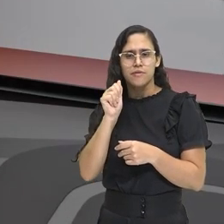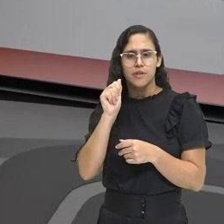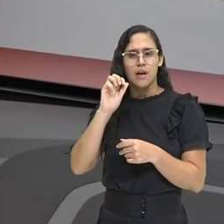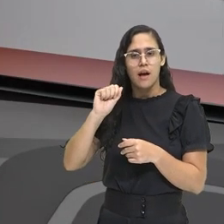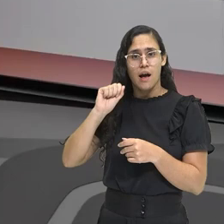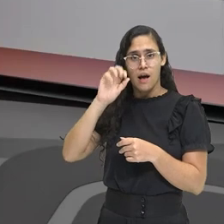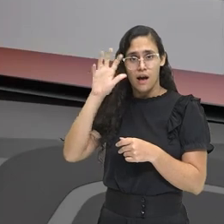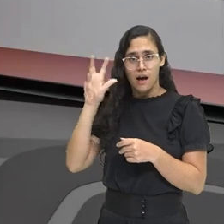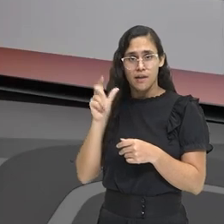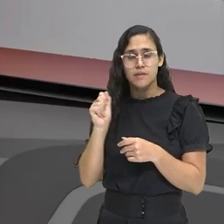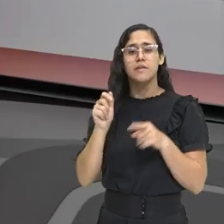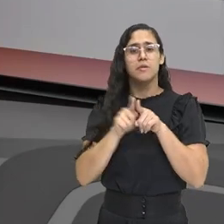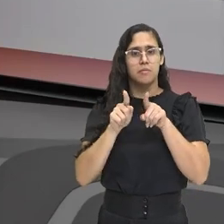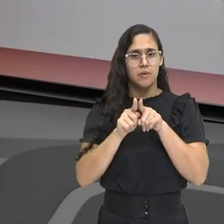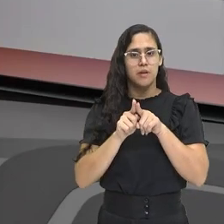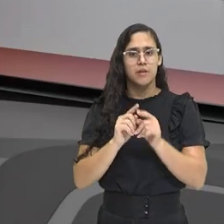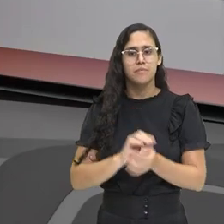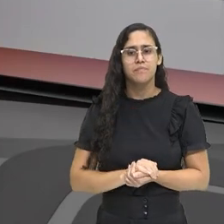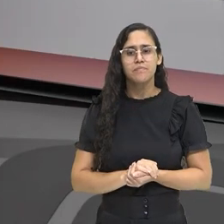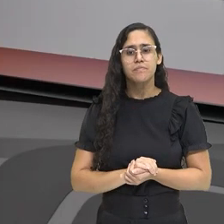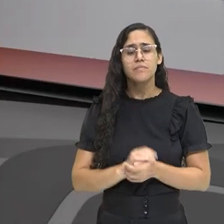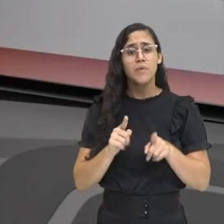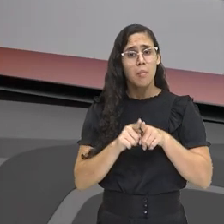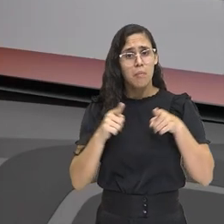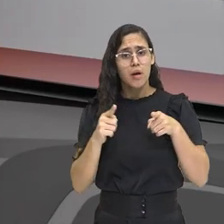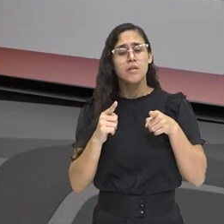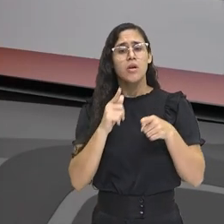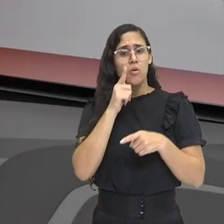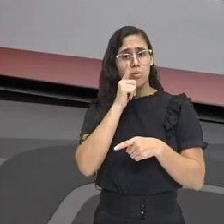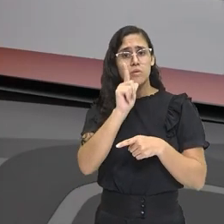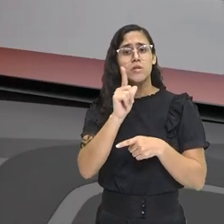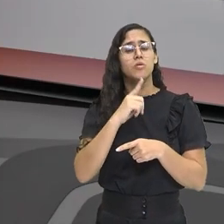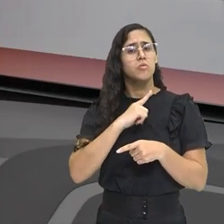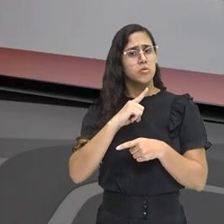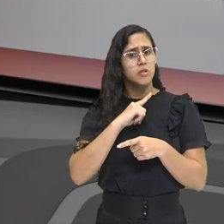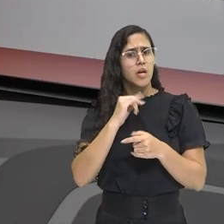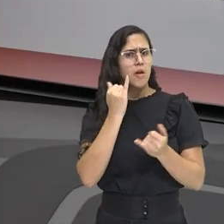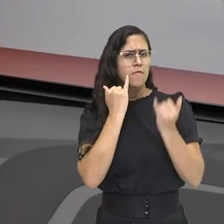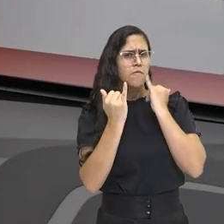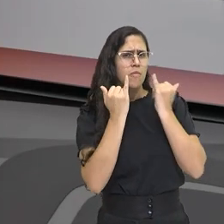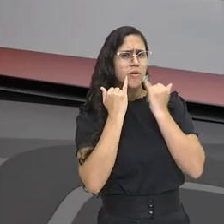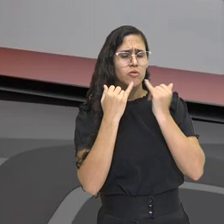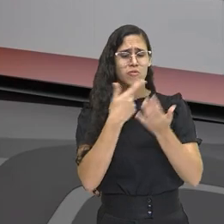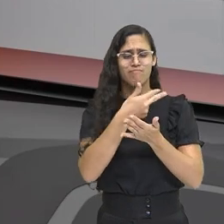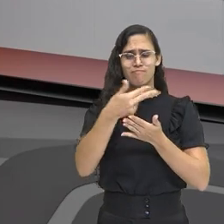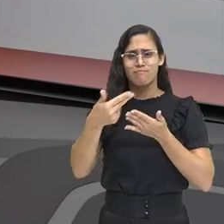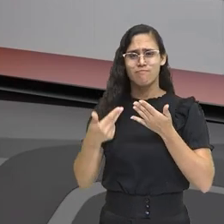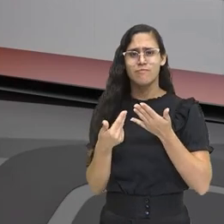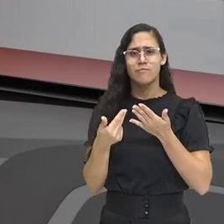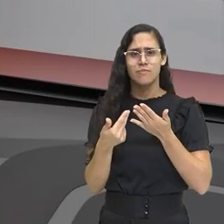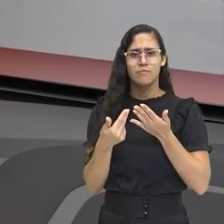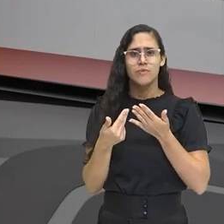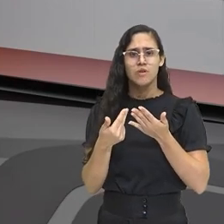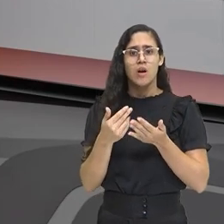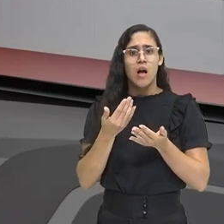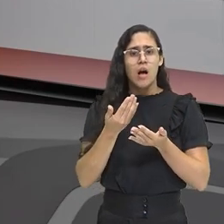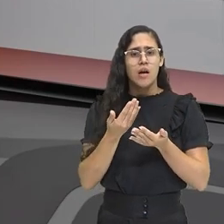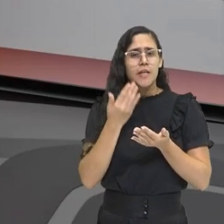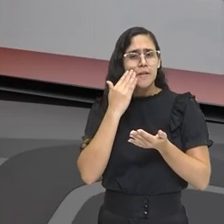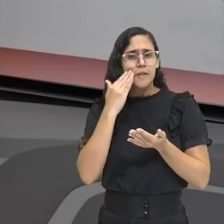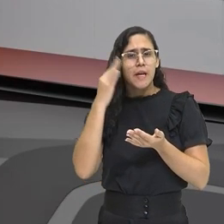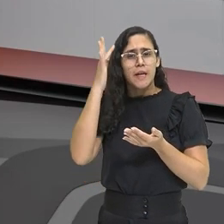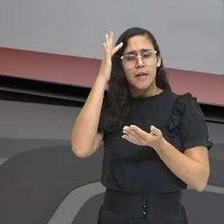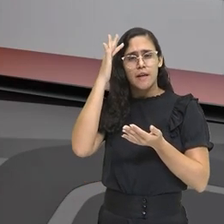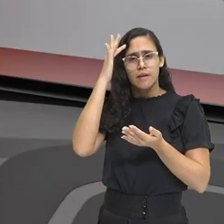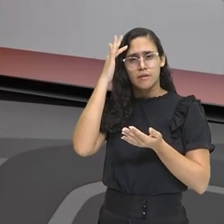no continente asiático, mas eu consigo obter diversas informações interpretando um mapa,